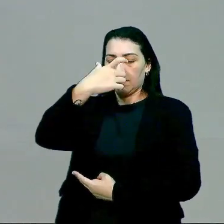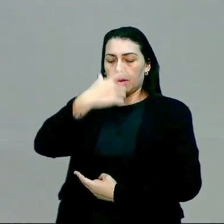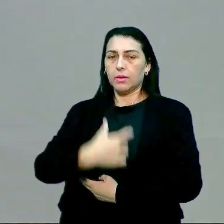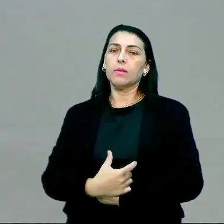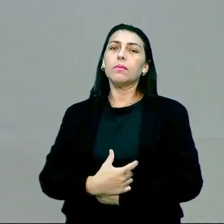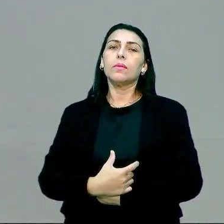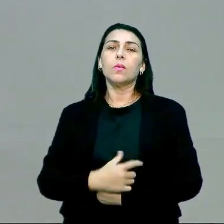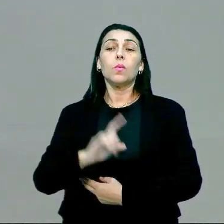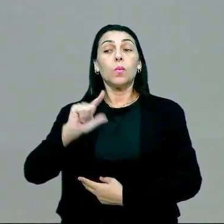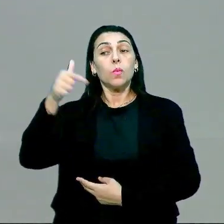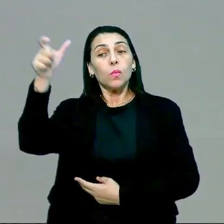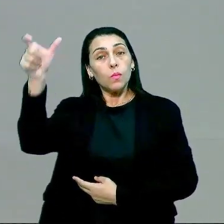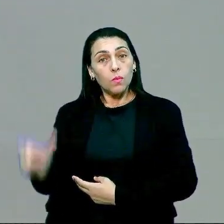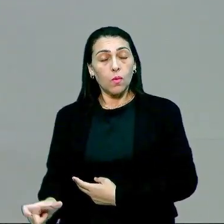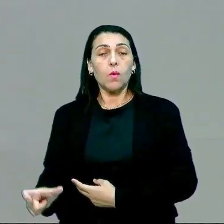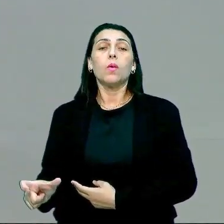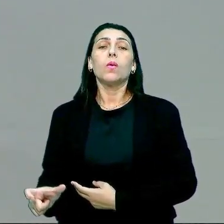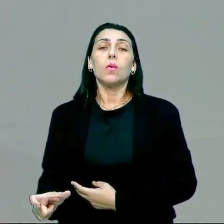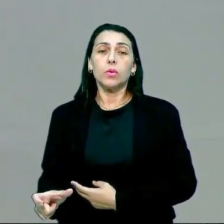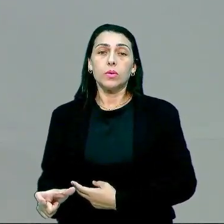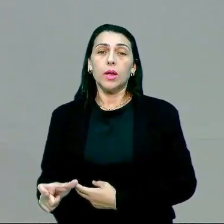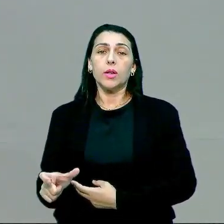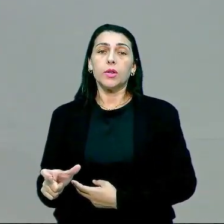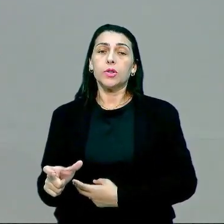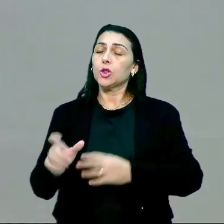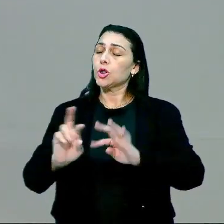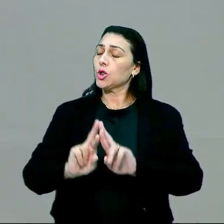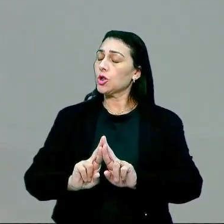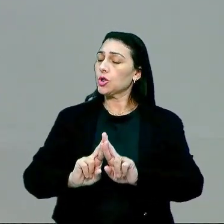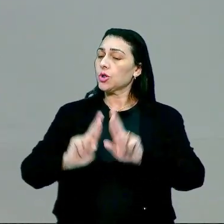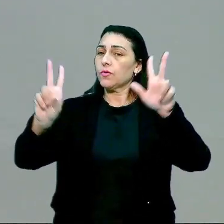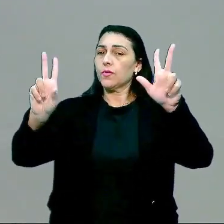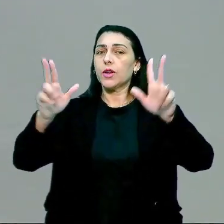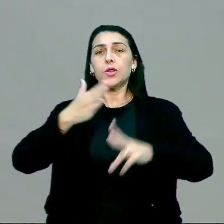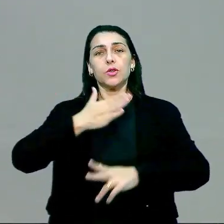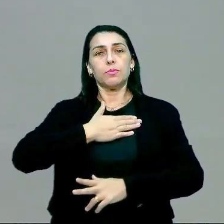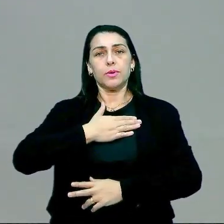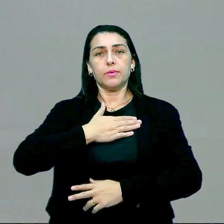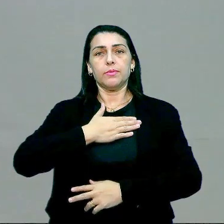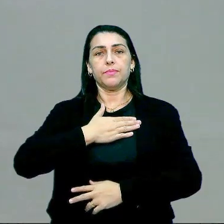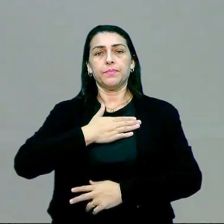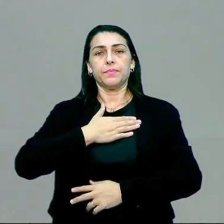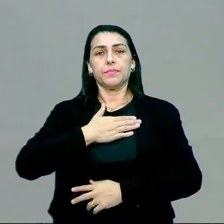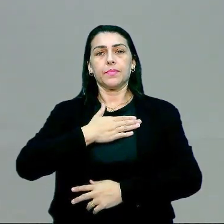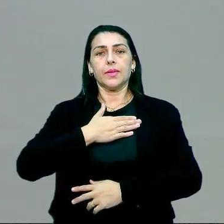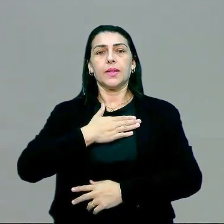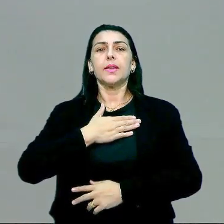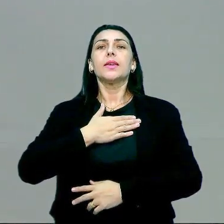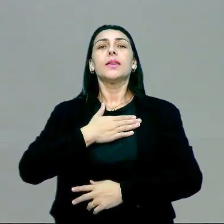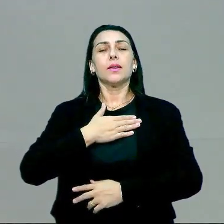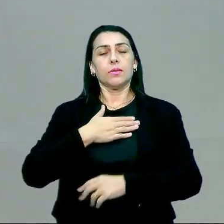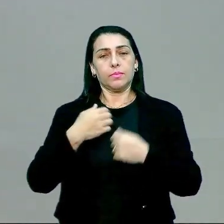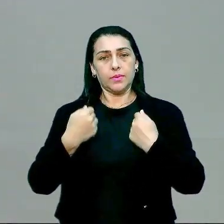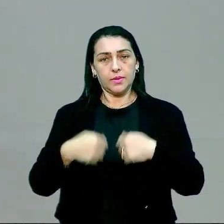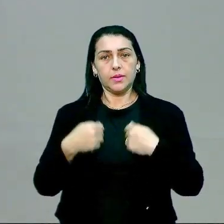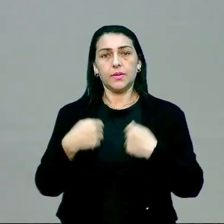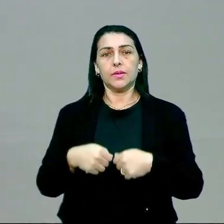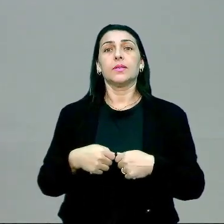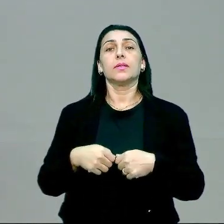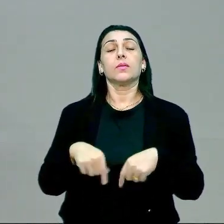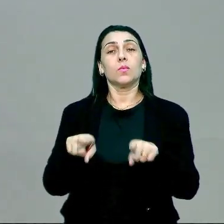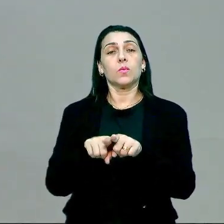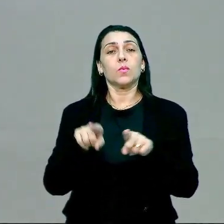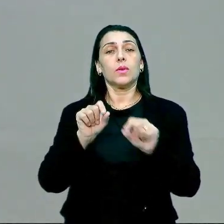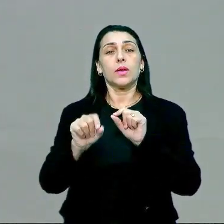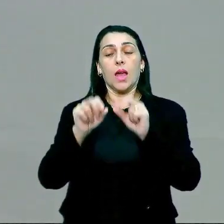pessoa. O outro, ele é algo totalmente diferente de mim. E eu devo me dispor, a tratar